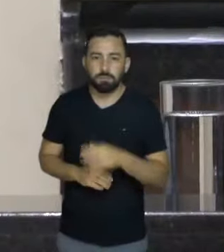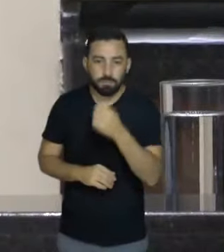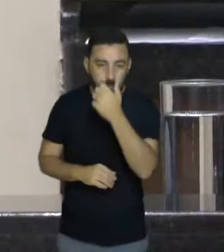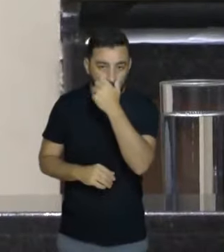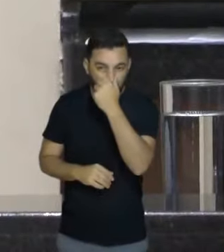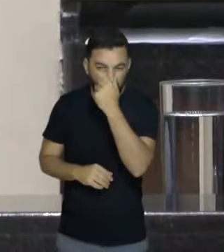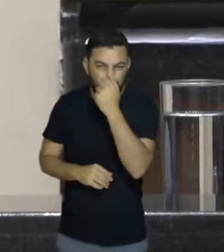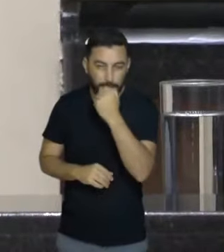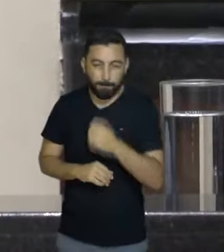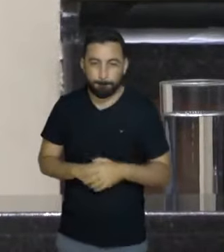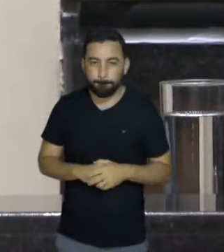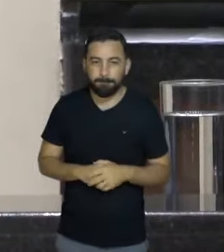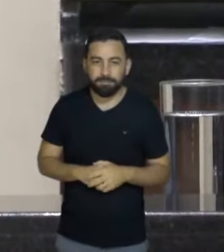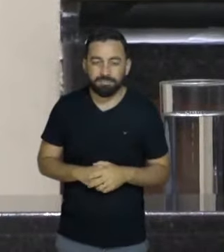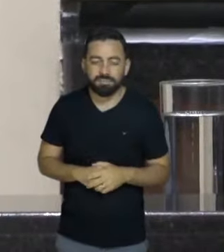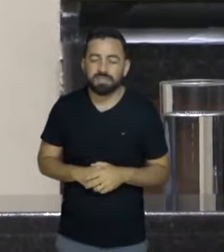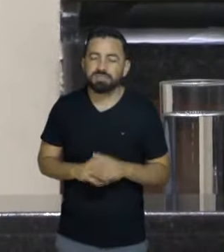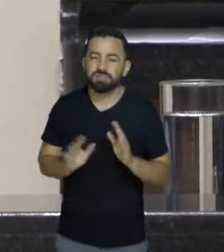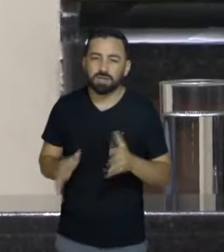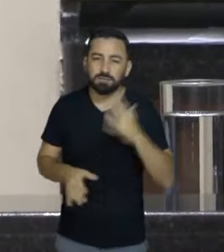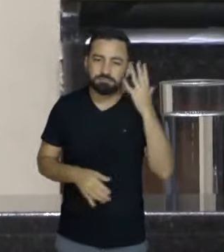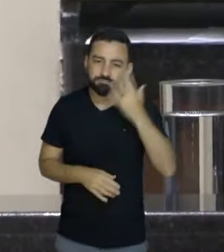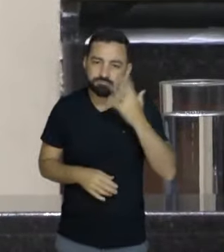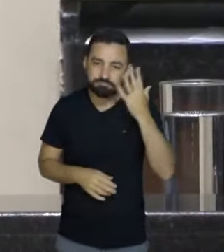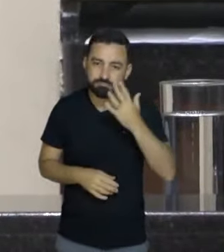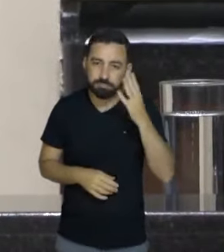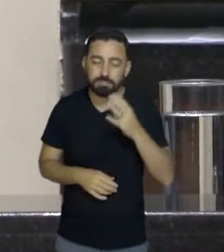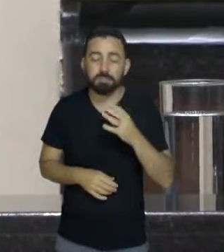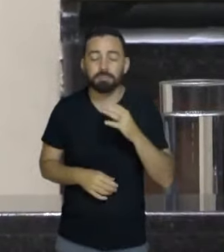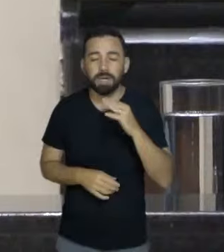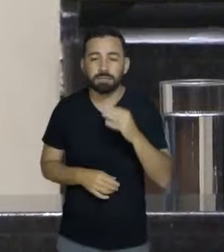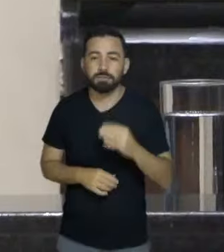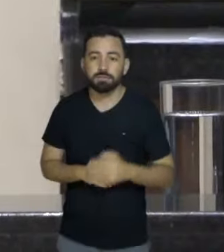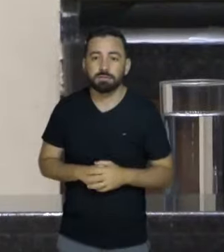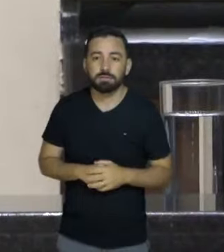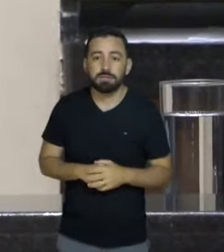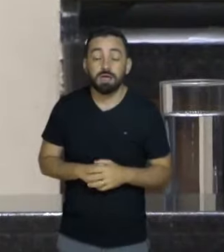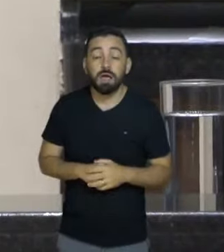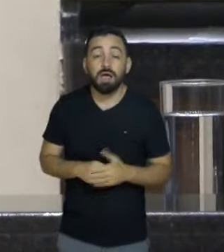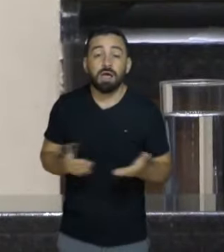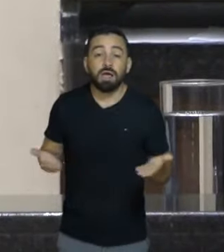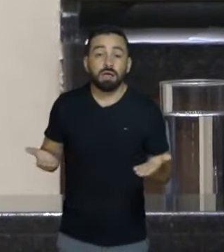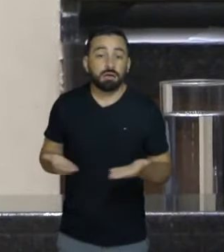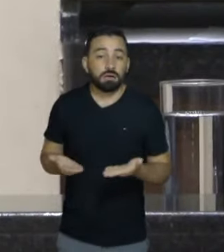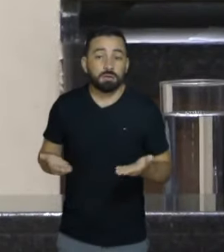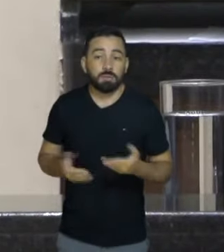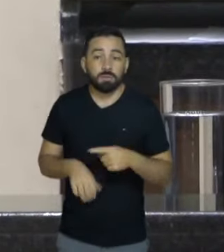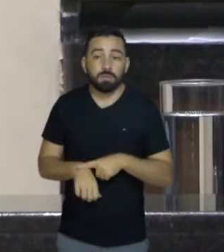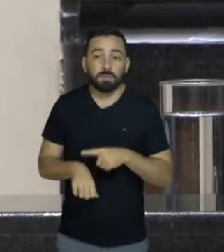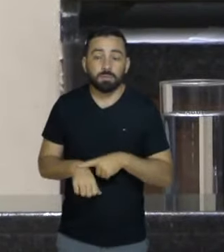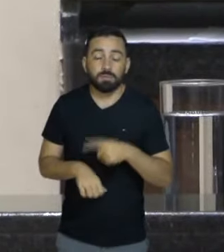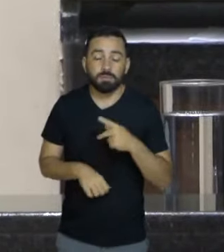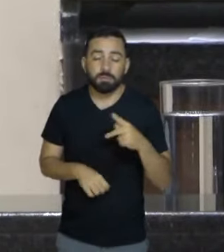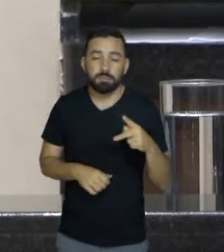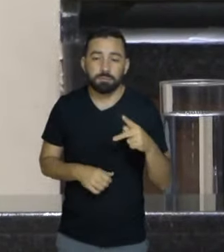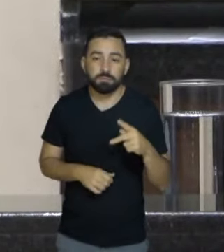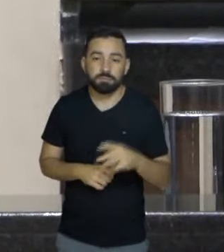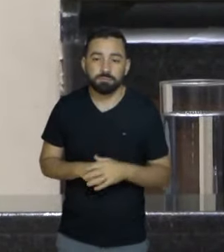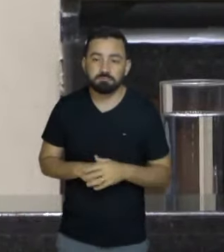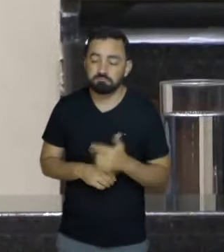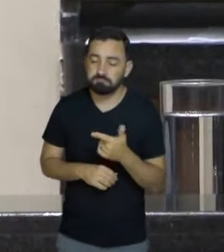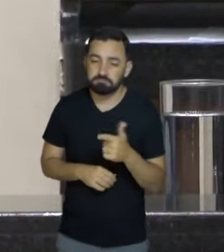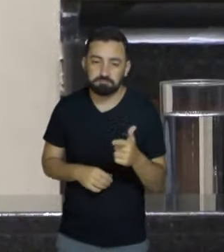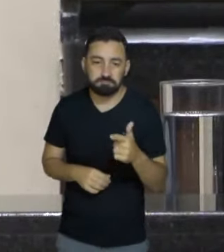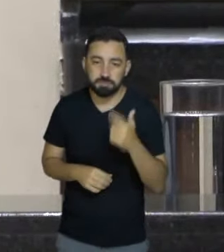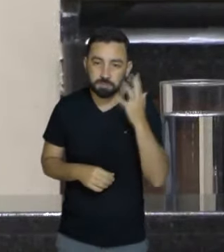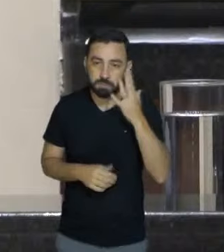Feita a manifestação, deputado Matheus Cadorim. Na sequência, o horário pertence ao PP, não havendo nenhum